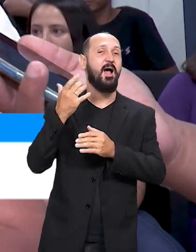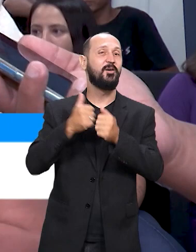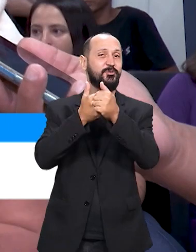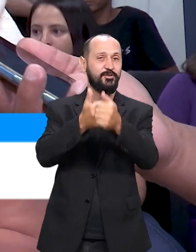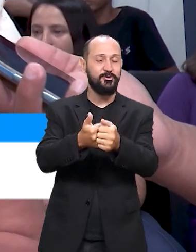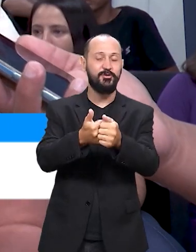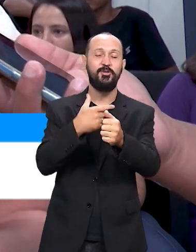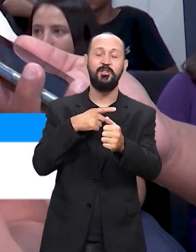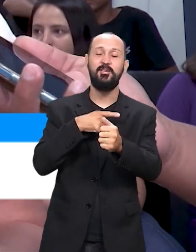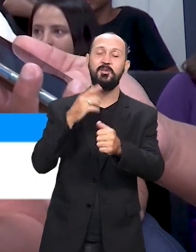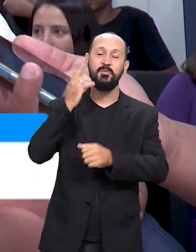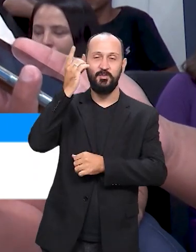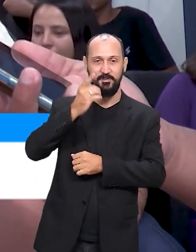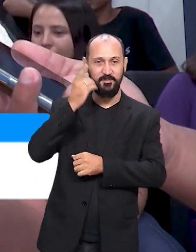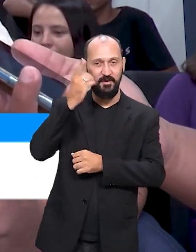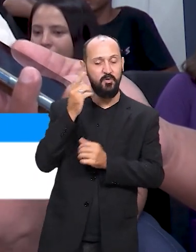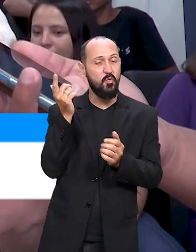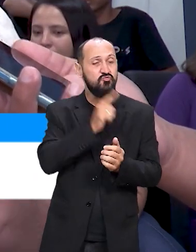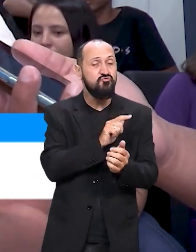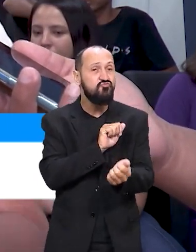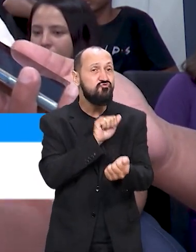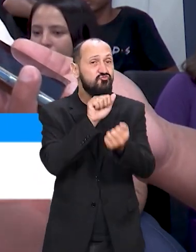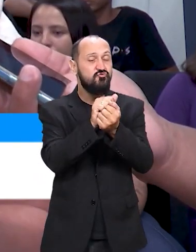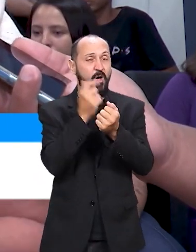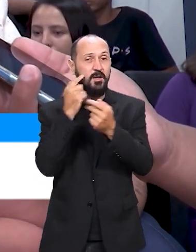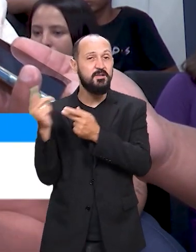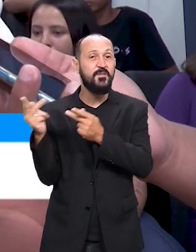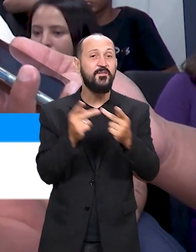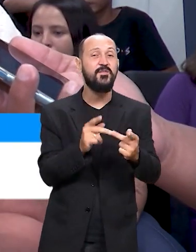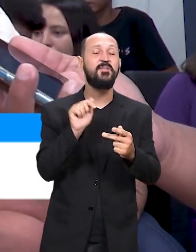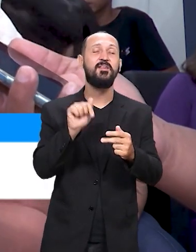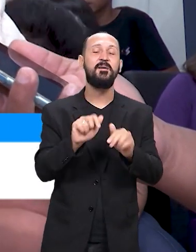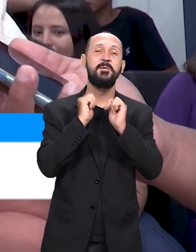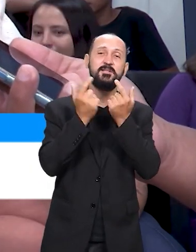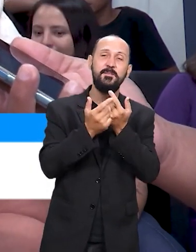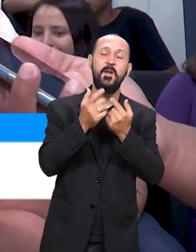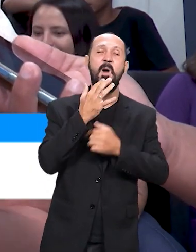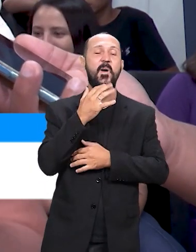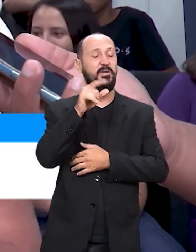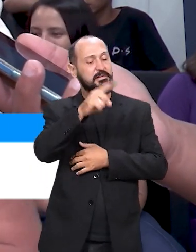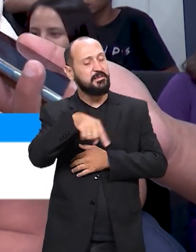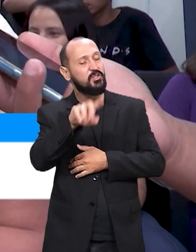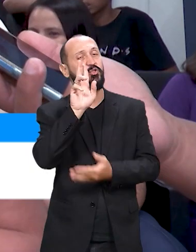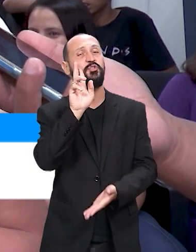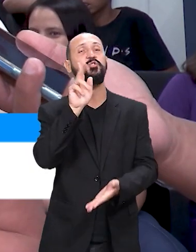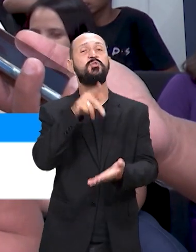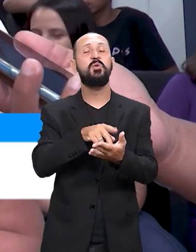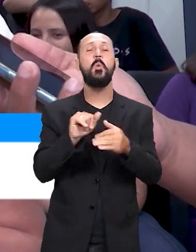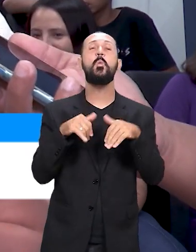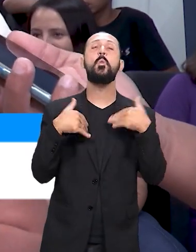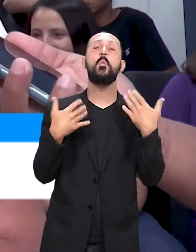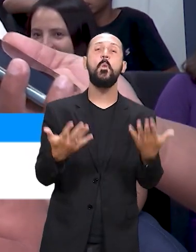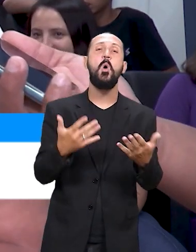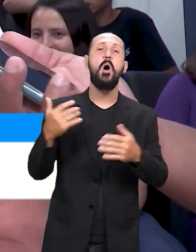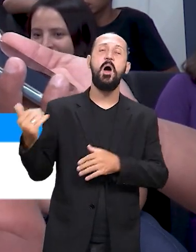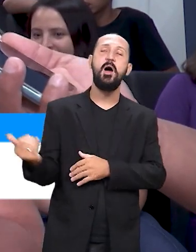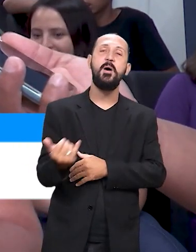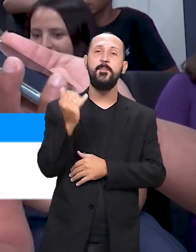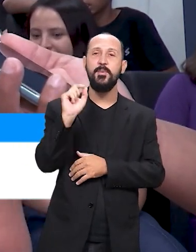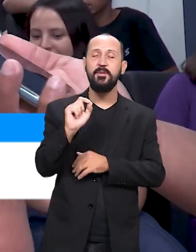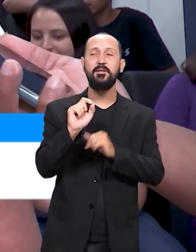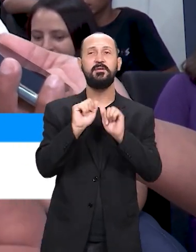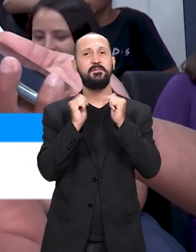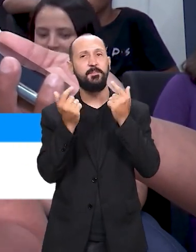aí deu certo de a gente fazer justamente junto essa visita aqui para a Assembleia, para eles conhecerem realmente qual que é